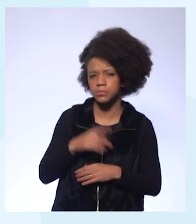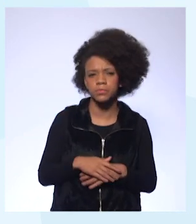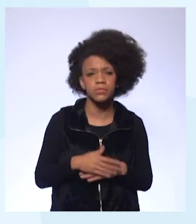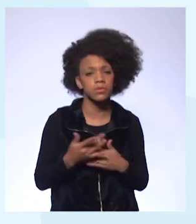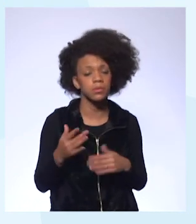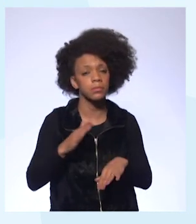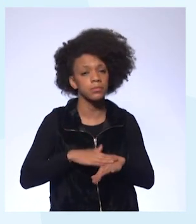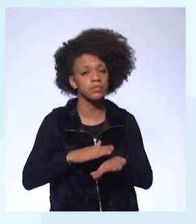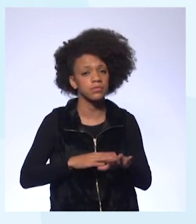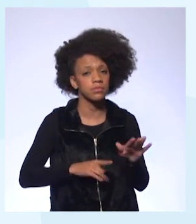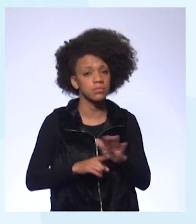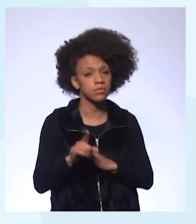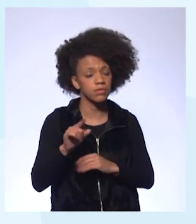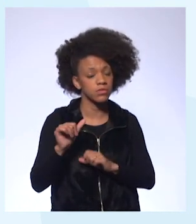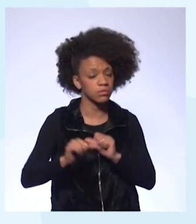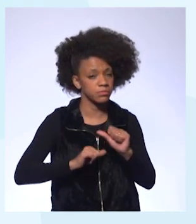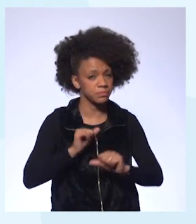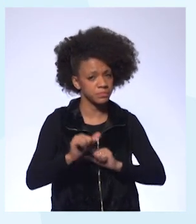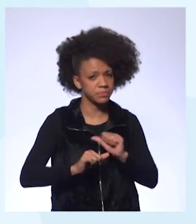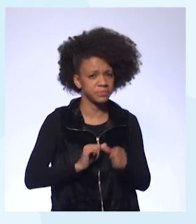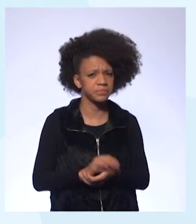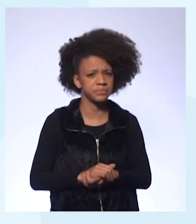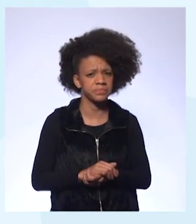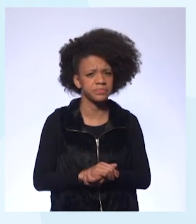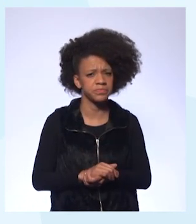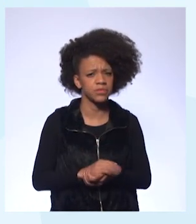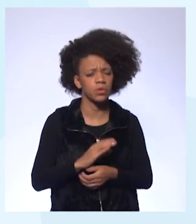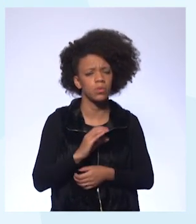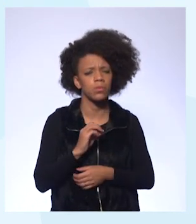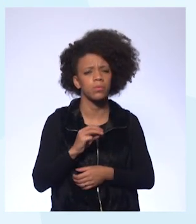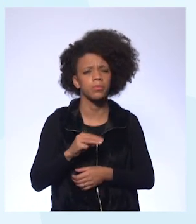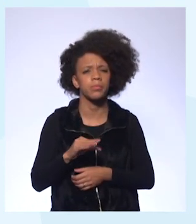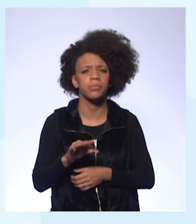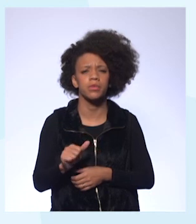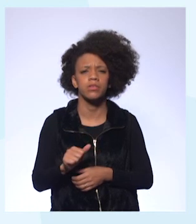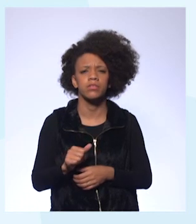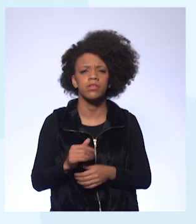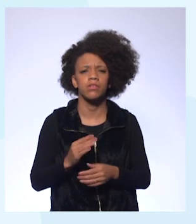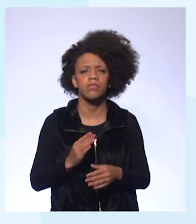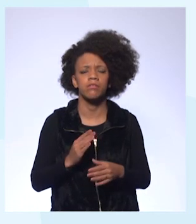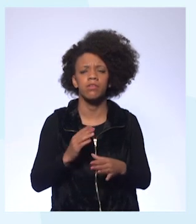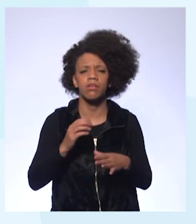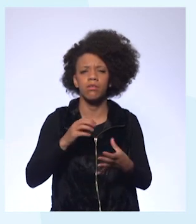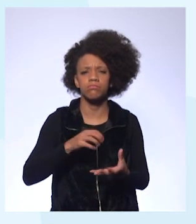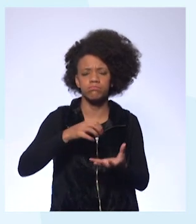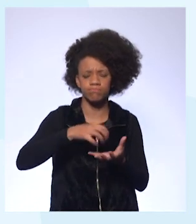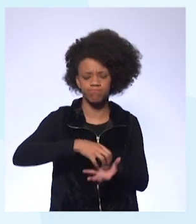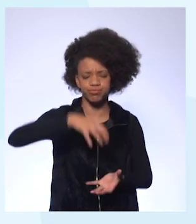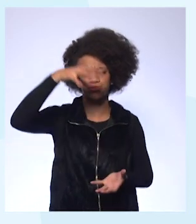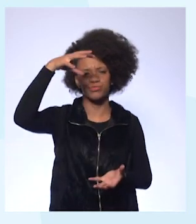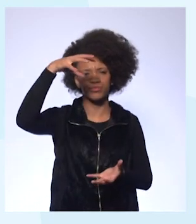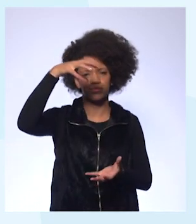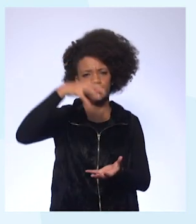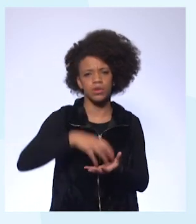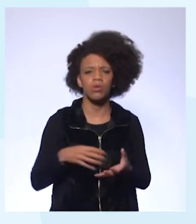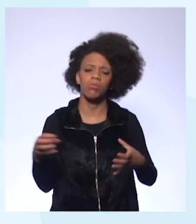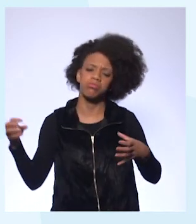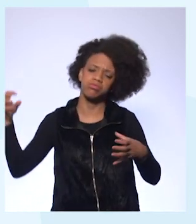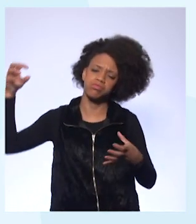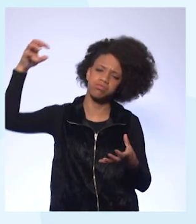então a fazer a pergunta você muda o cometa virar a se chocar com a terra como é que faz você me pergunta